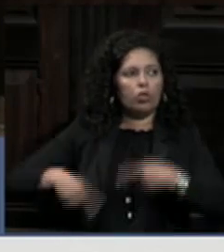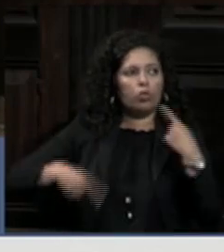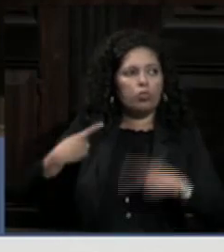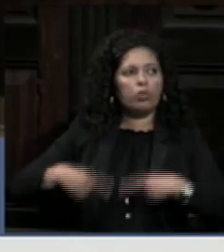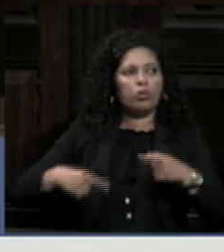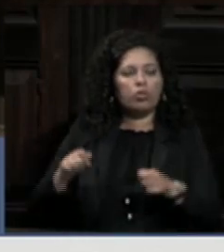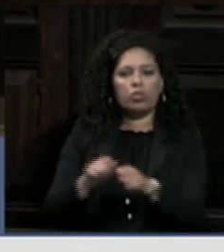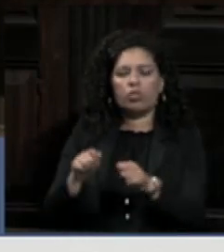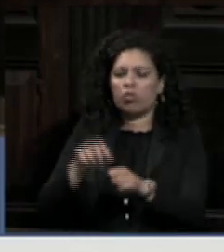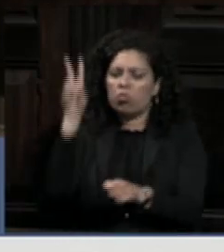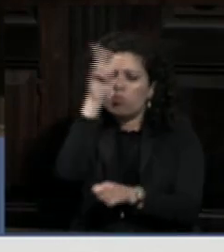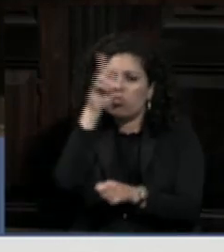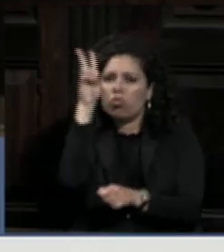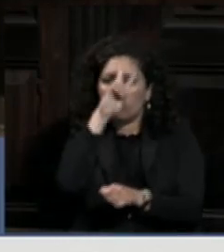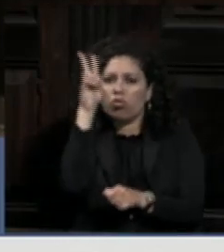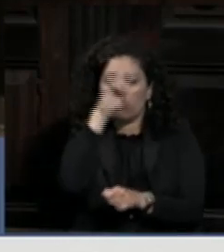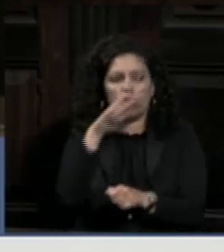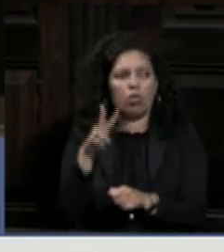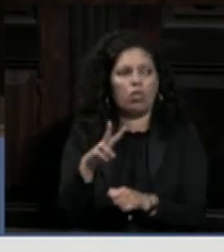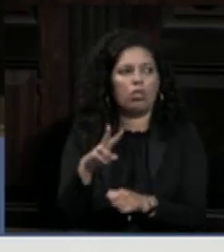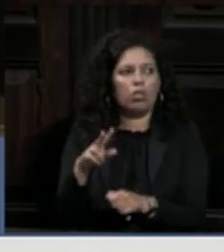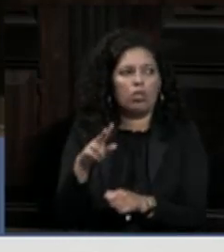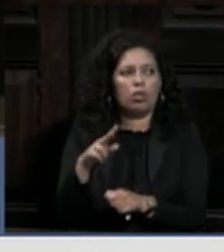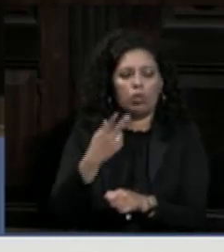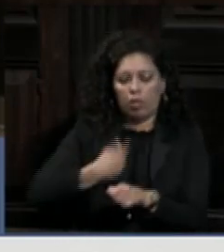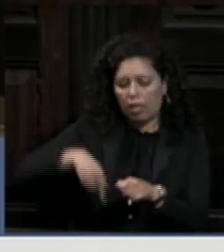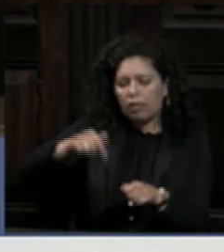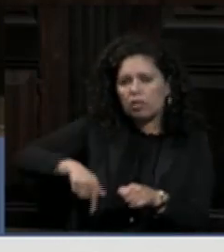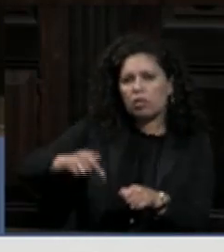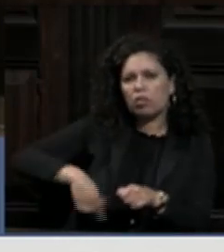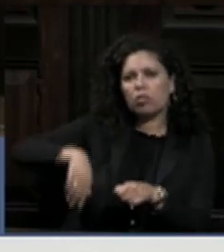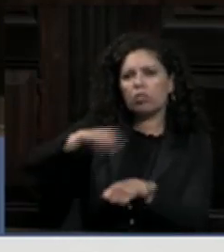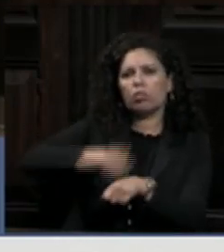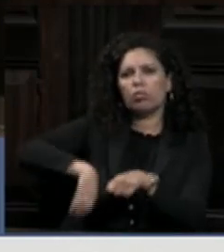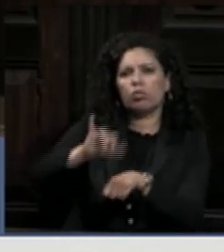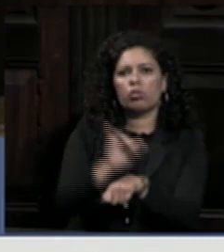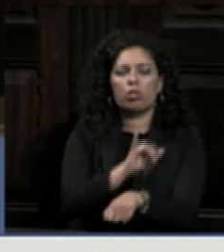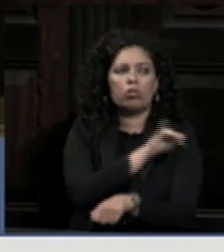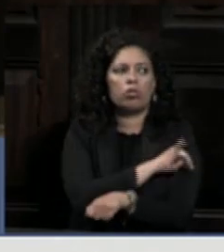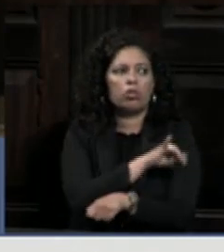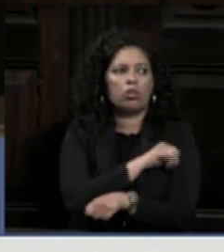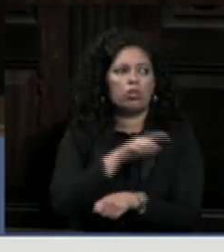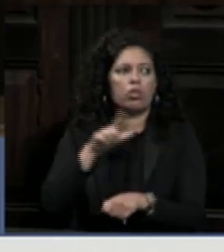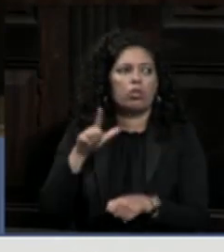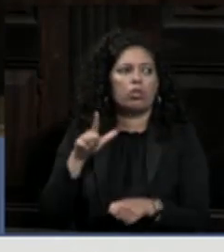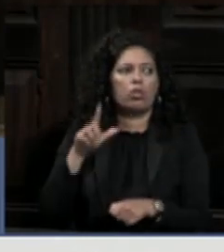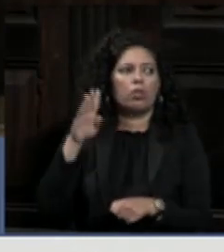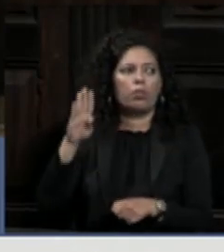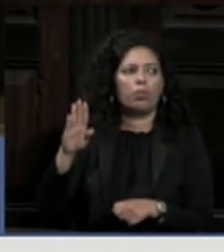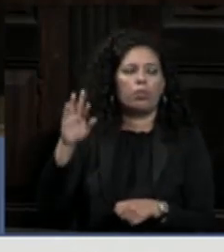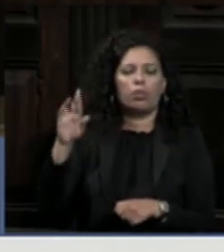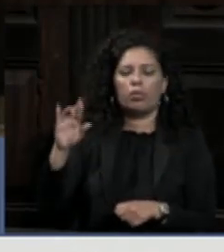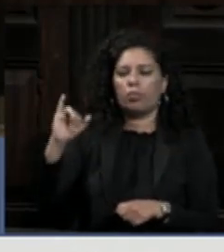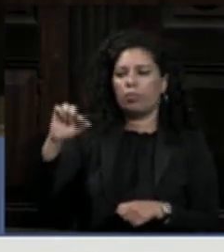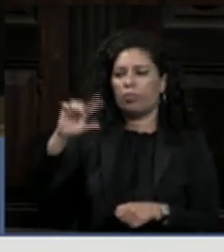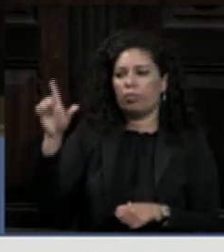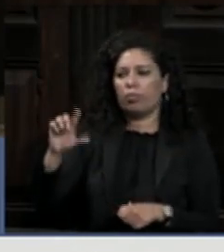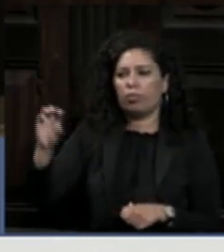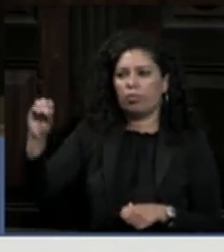fez história no estado do rio de janeiro leonel de moura brizola